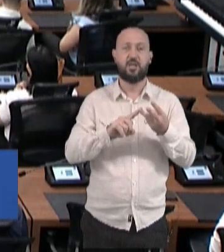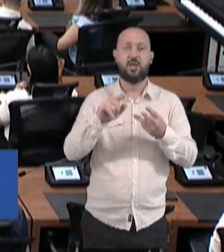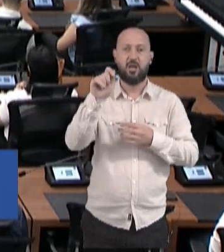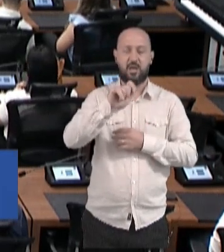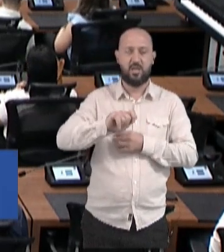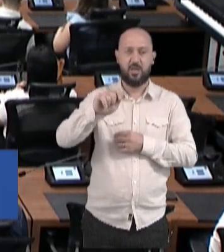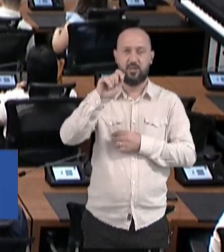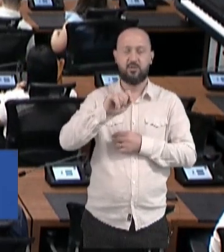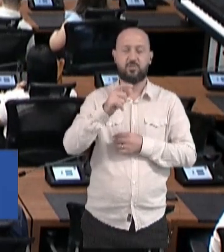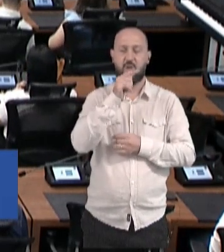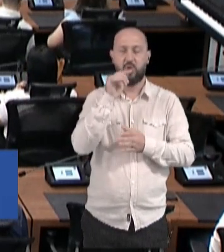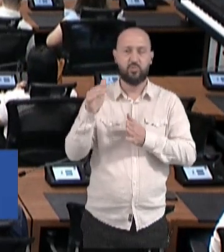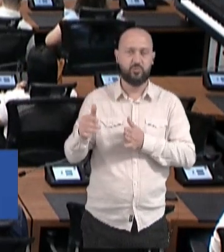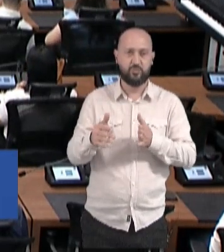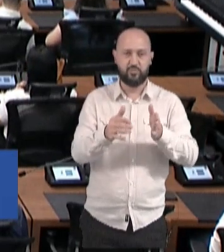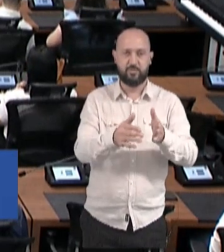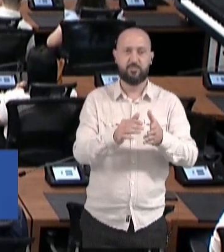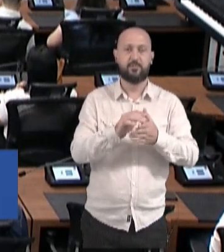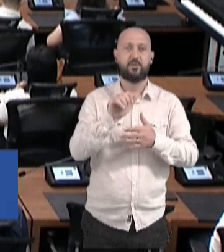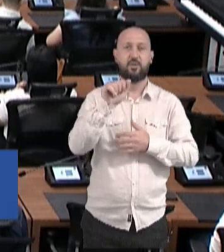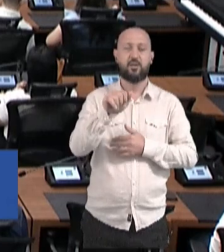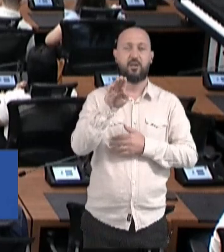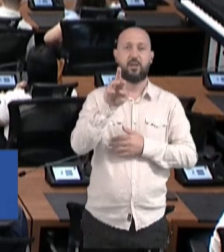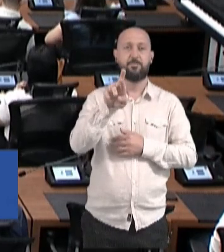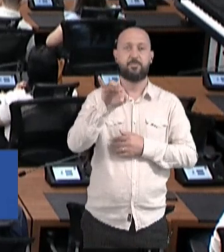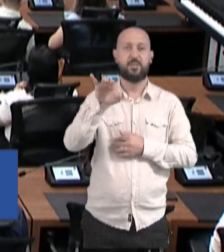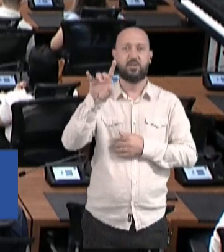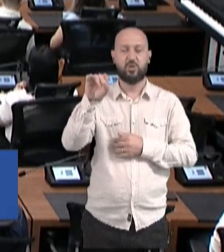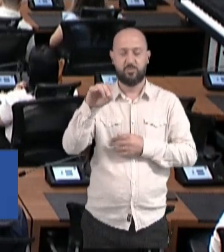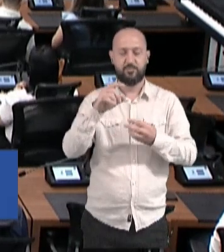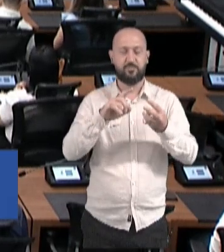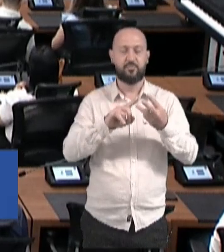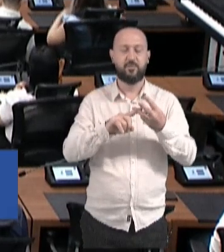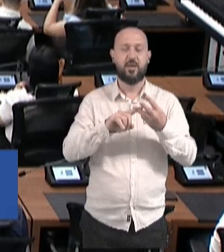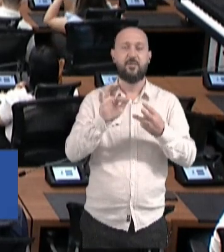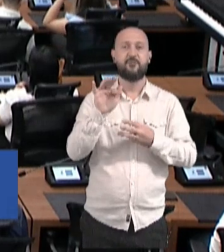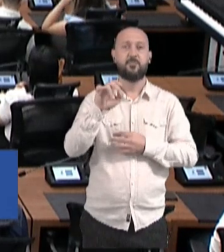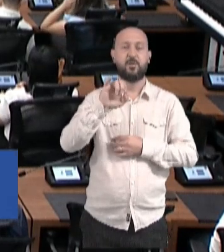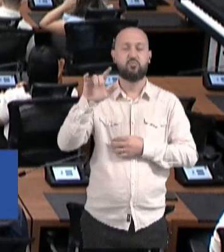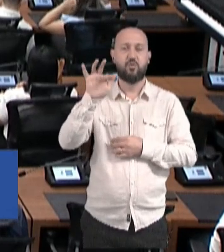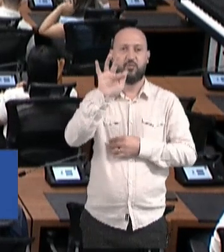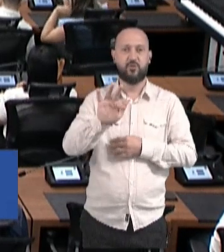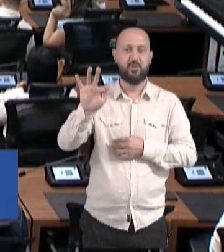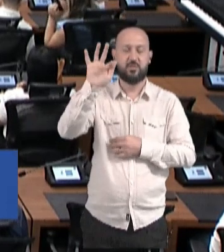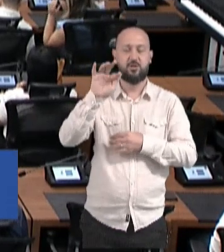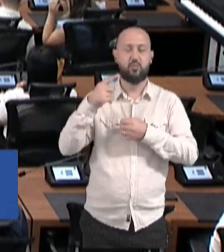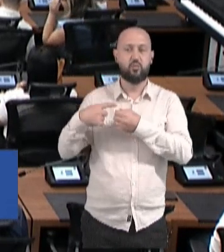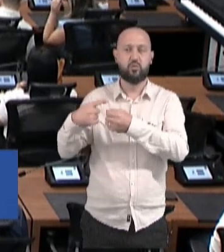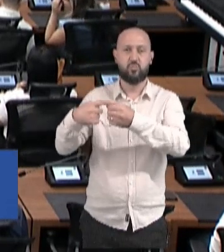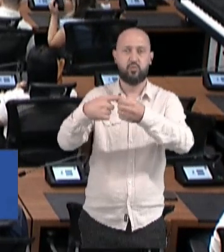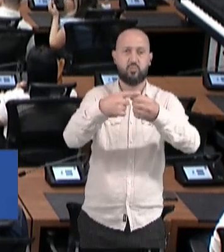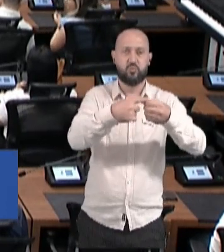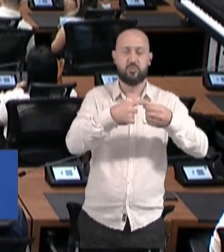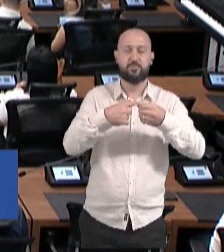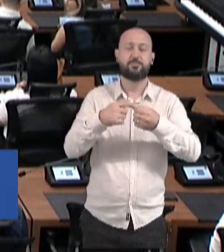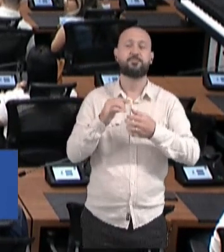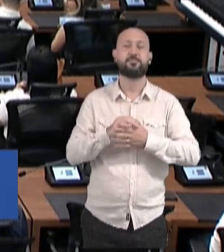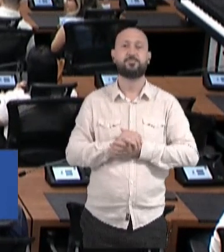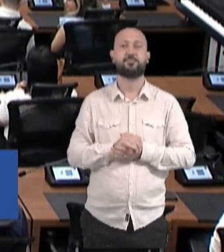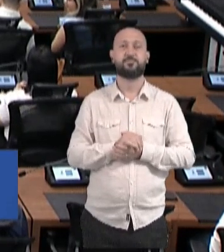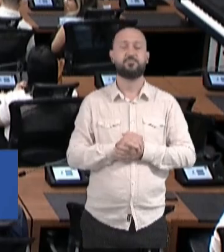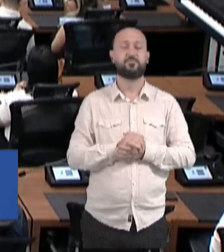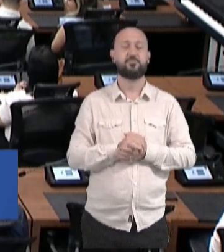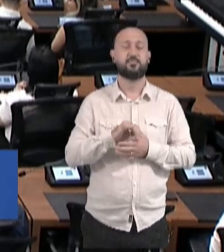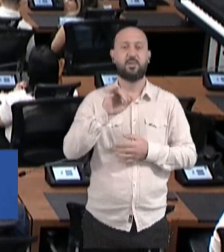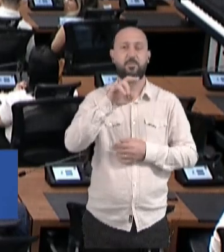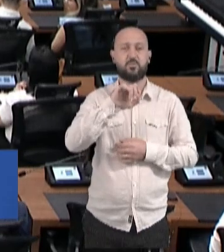Associação Brasileira de Recursos Hídricos, a ABRIDO, a FAMASU, Federação de Agricultura e Pecuária de Mato Grosso do